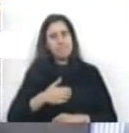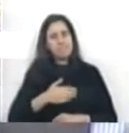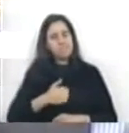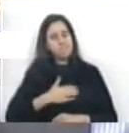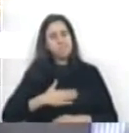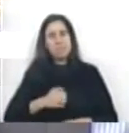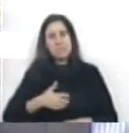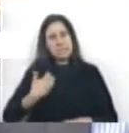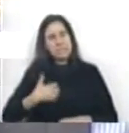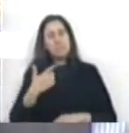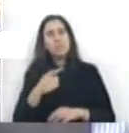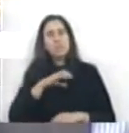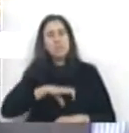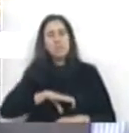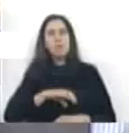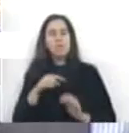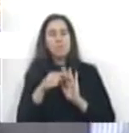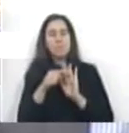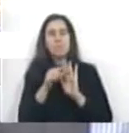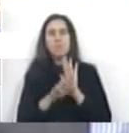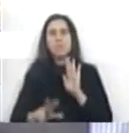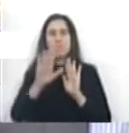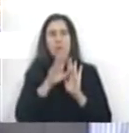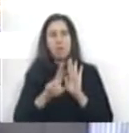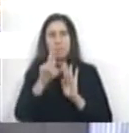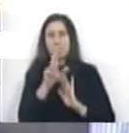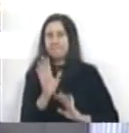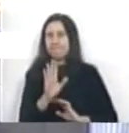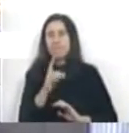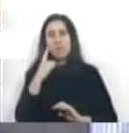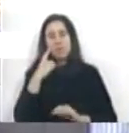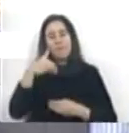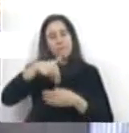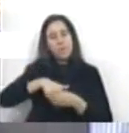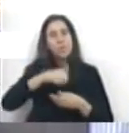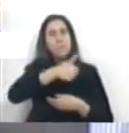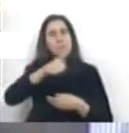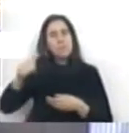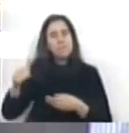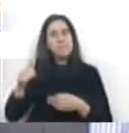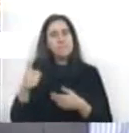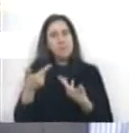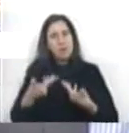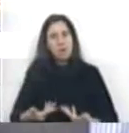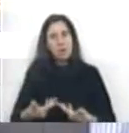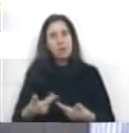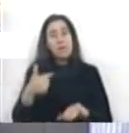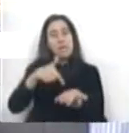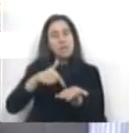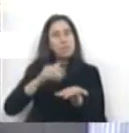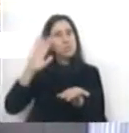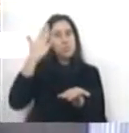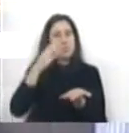mínimo nacional. Não. Hoje presto contas do nosso voto aos maiores credores da